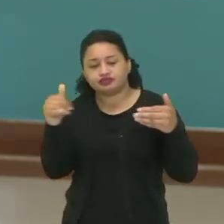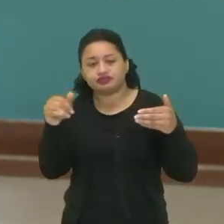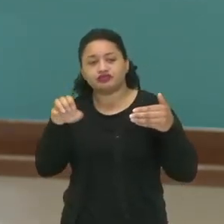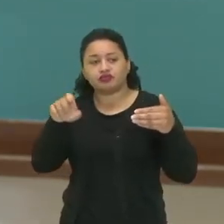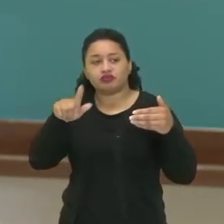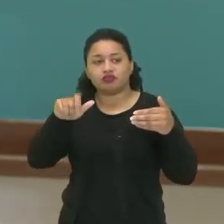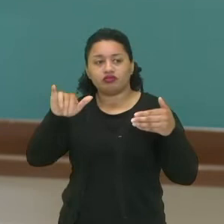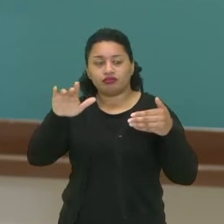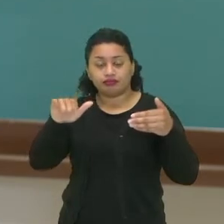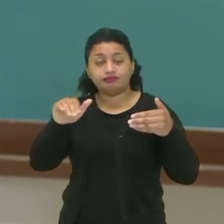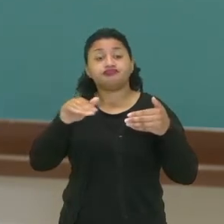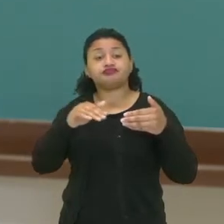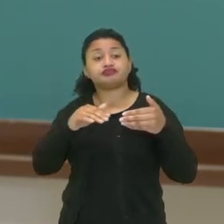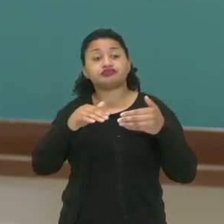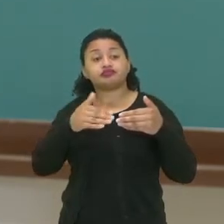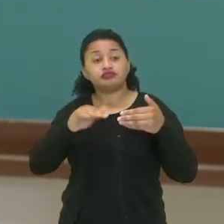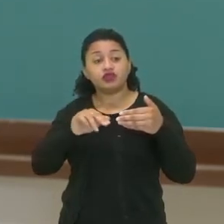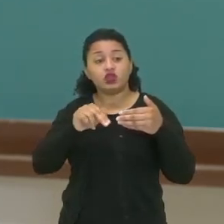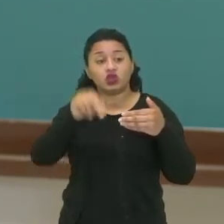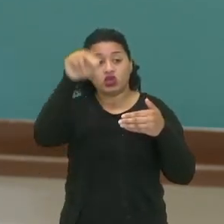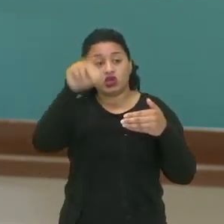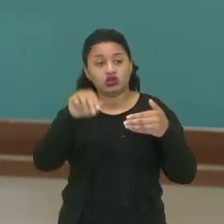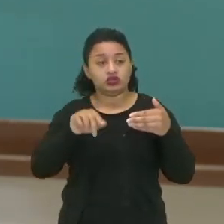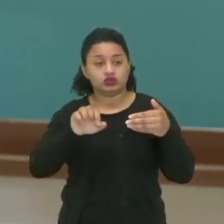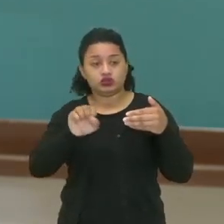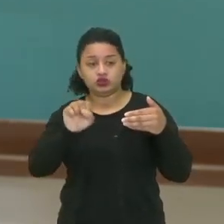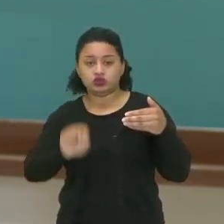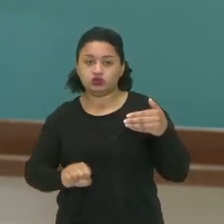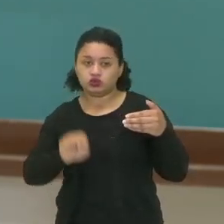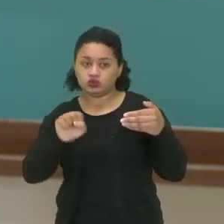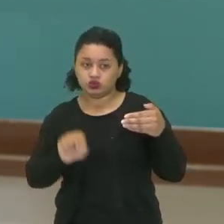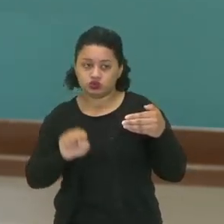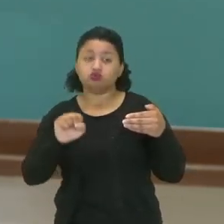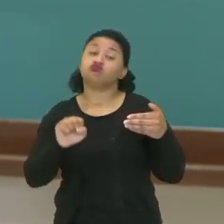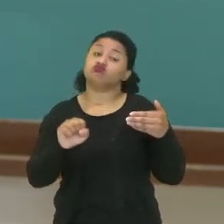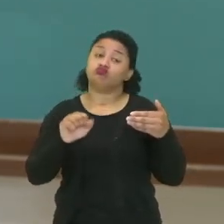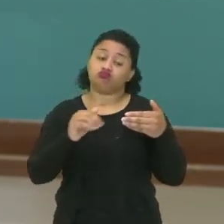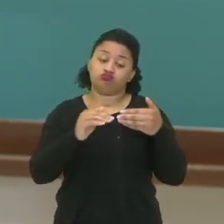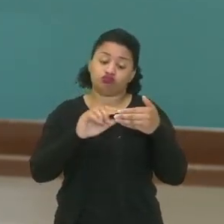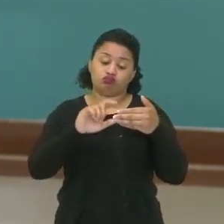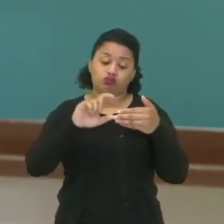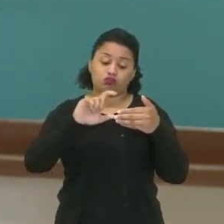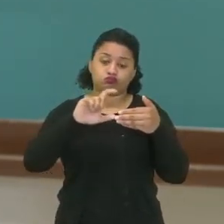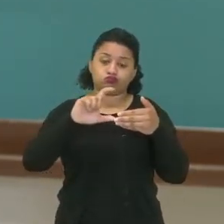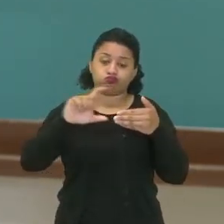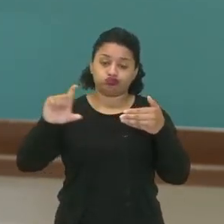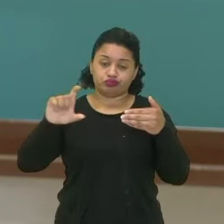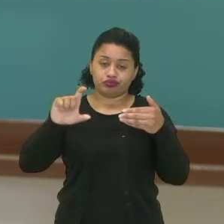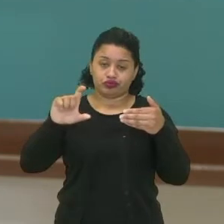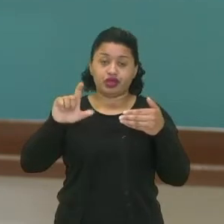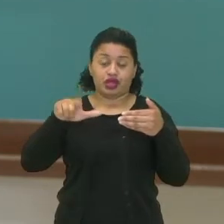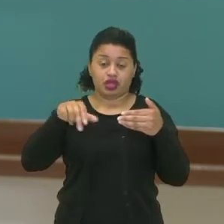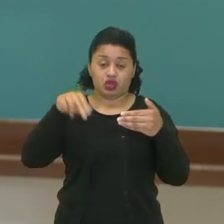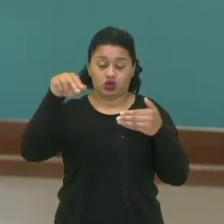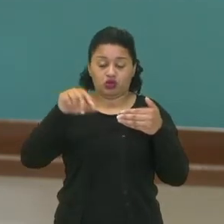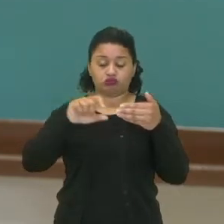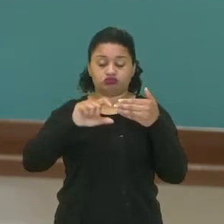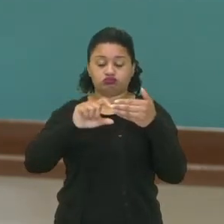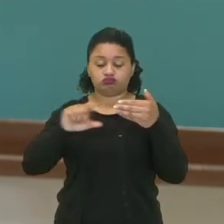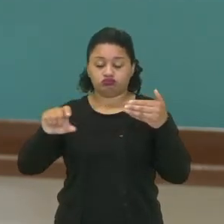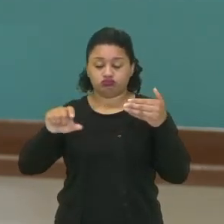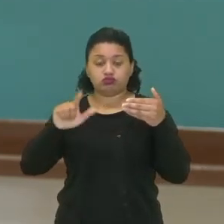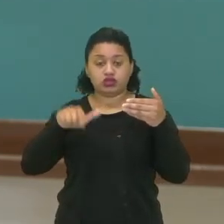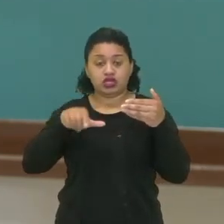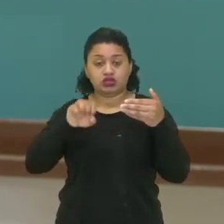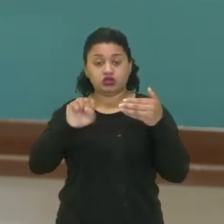Equador divide o mundo em duas metades, certo? A parte de cima, vamos dizer assim, é a parte do hemisfério norte. A